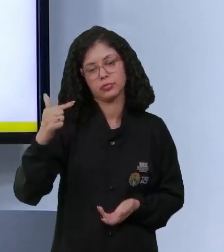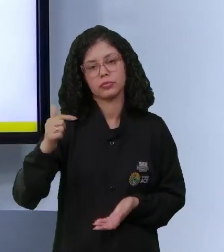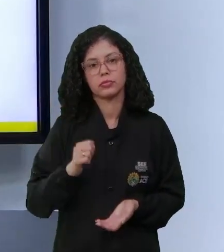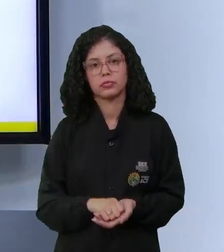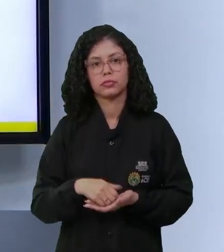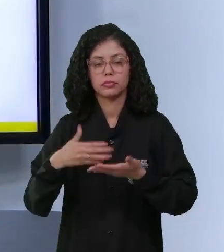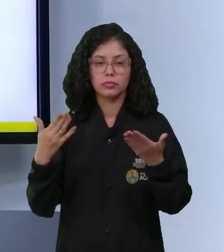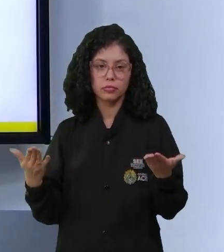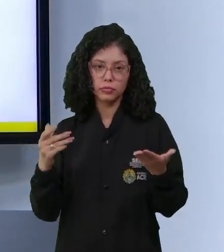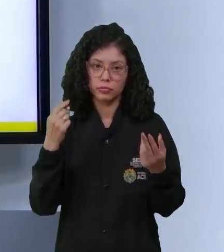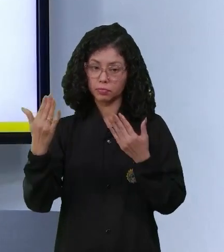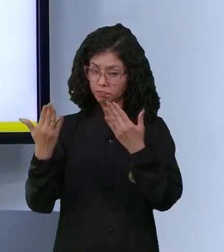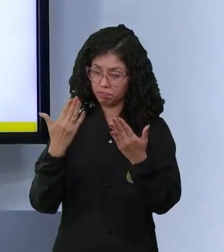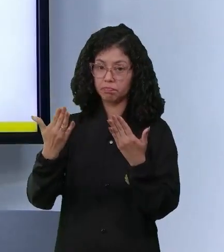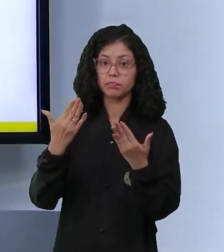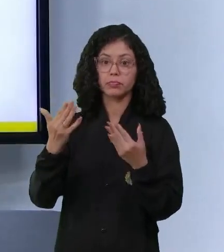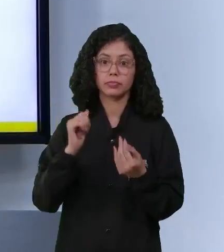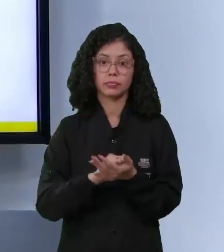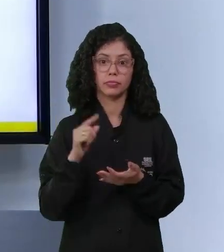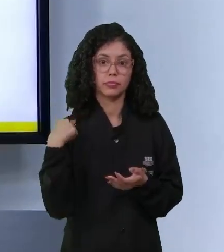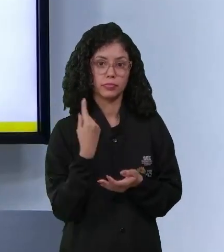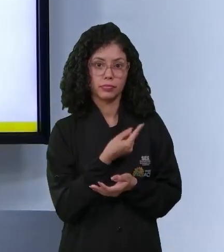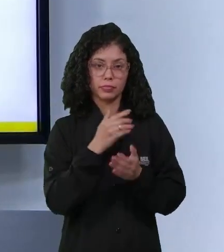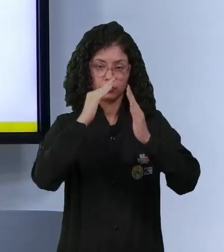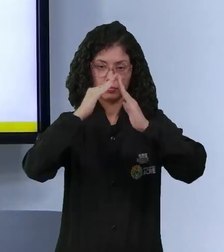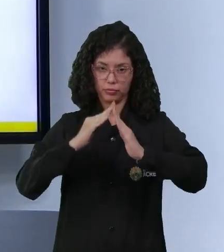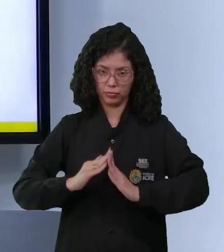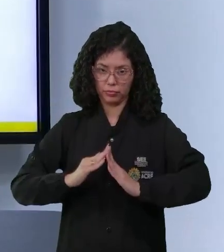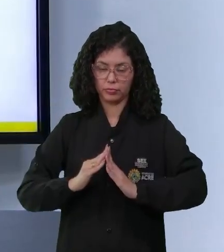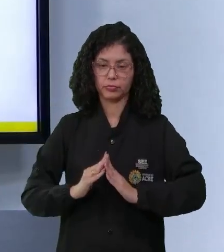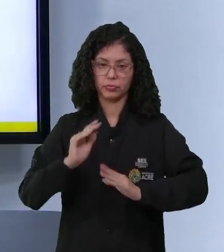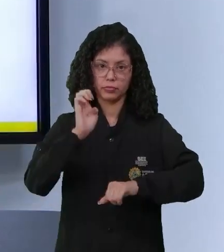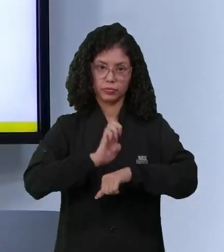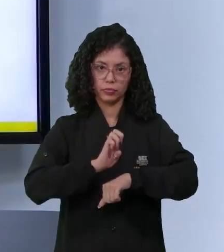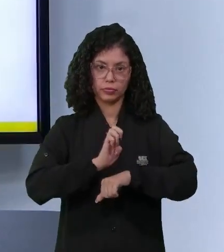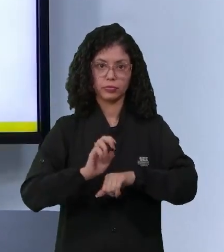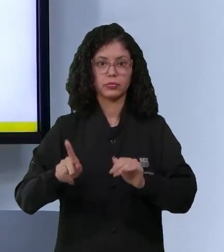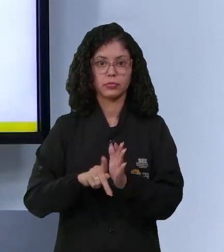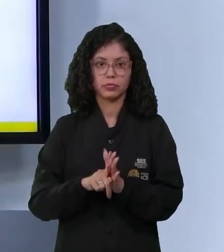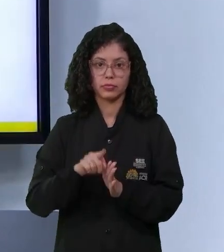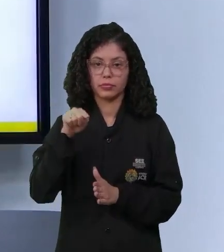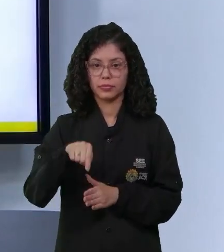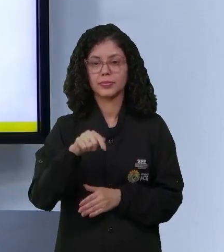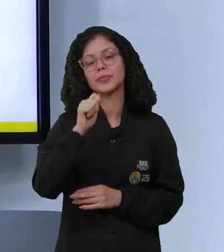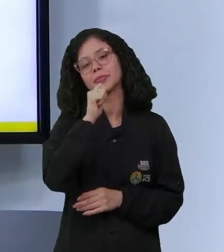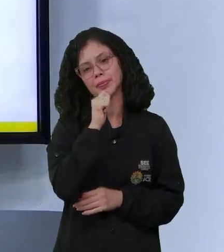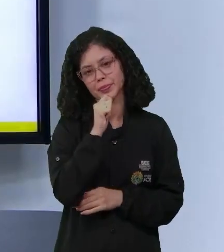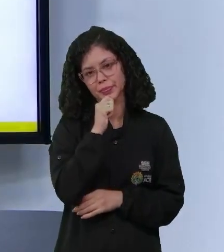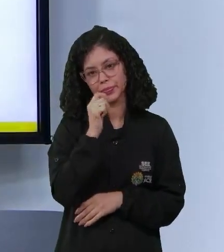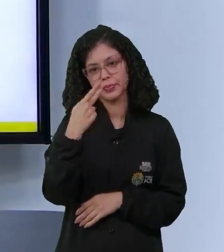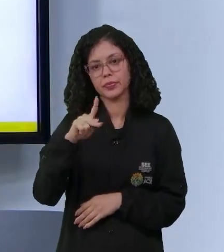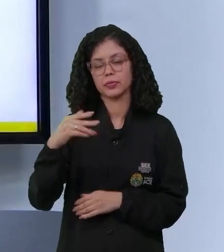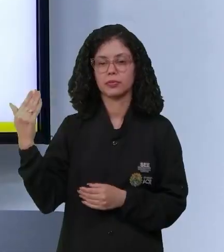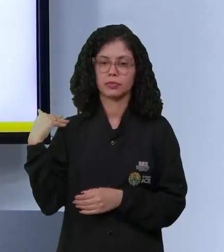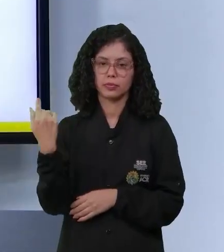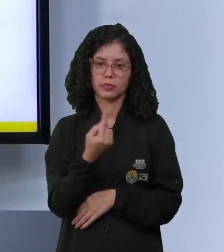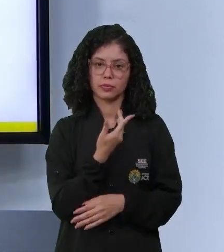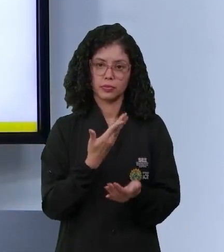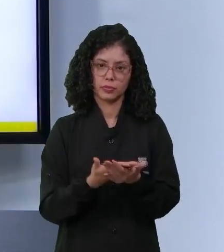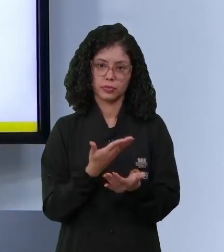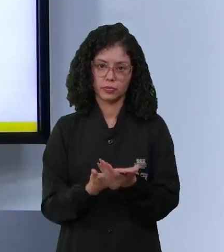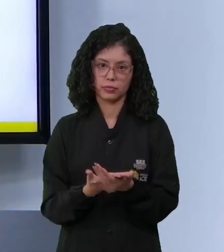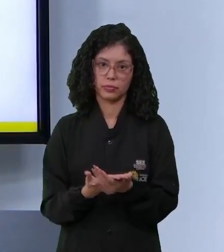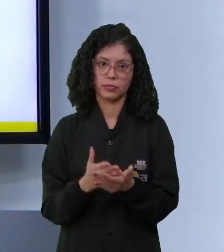1822. Então, vejam só, nós moramos em um estado que nessa época, nesse período que nós estamos estudando